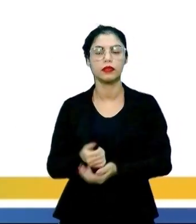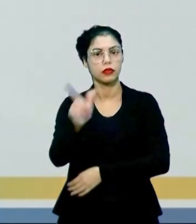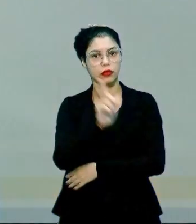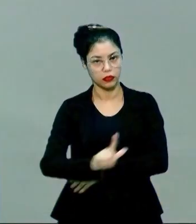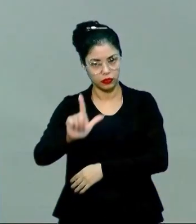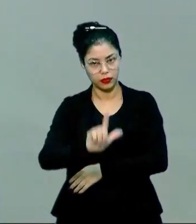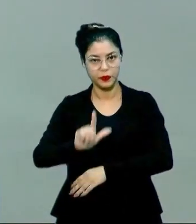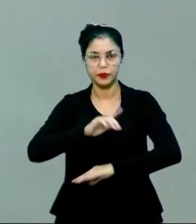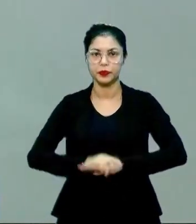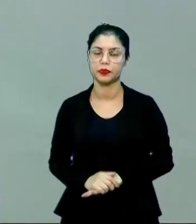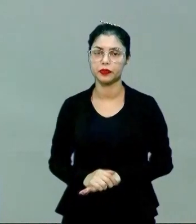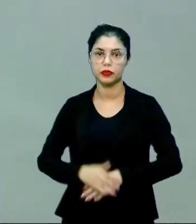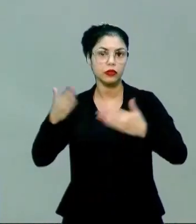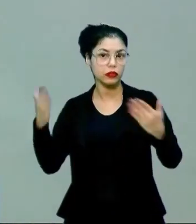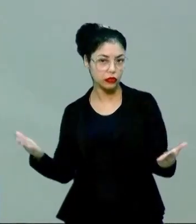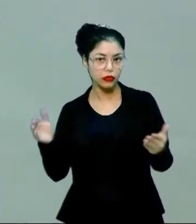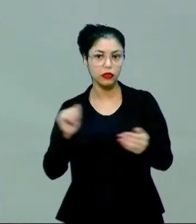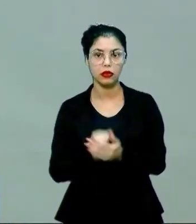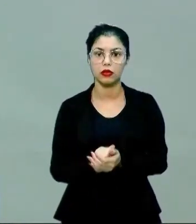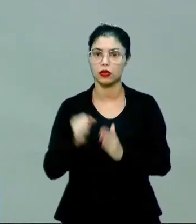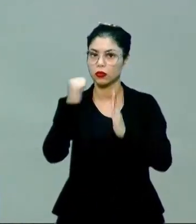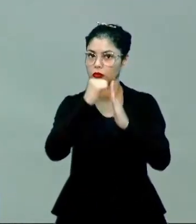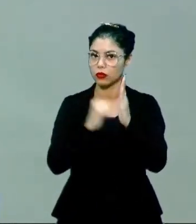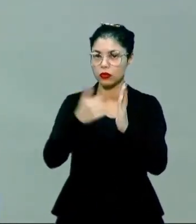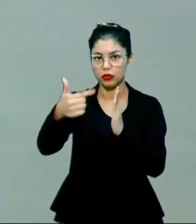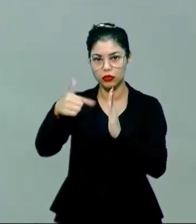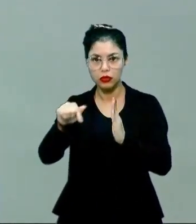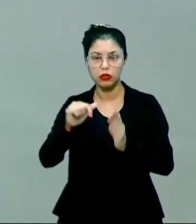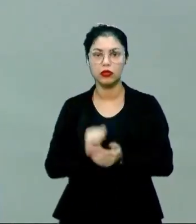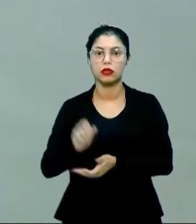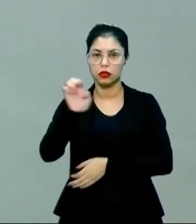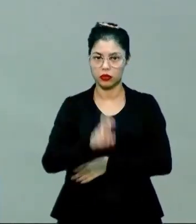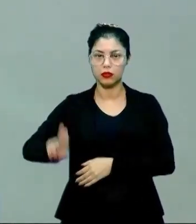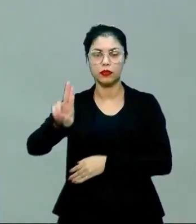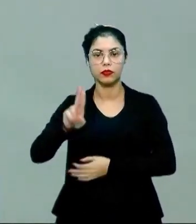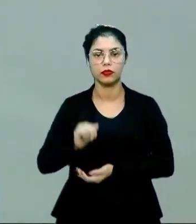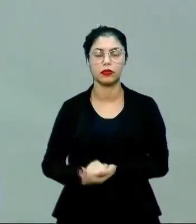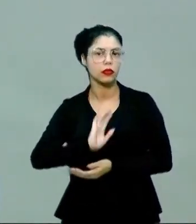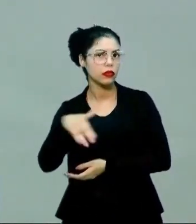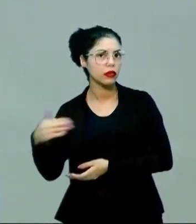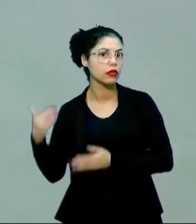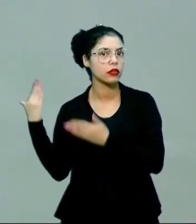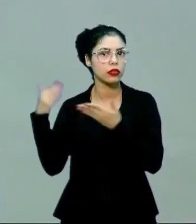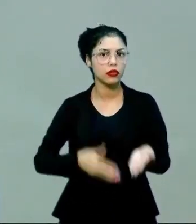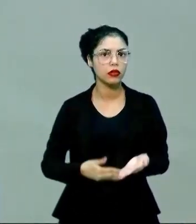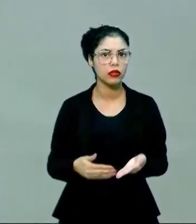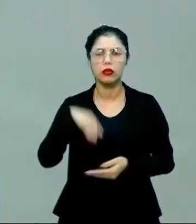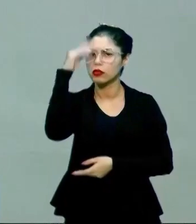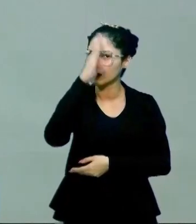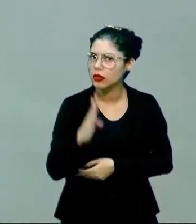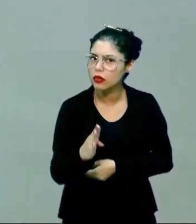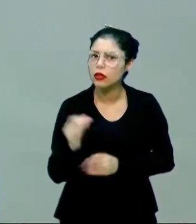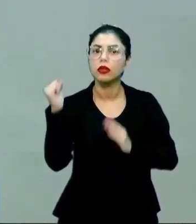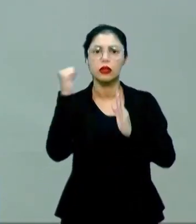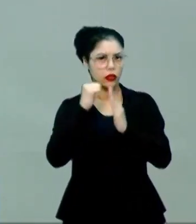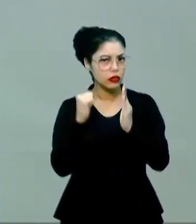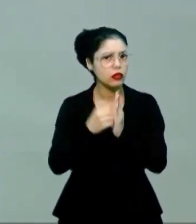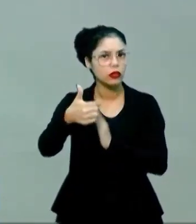na literatura. Gente, o barroco século XVII, Europa. Quando que chega o barroco no Brasil?